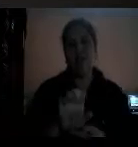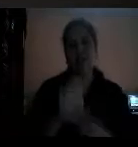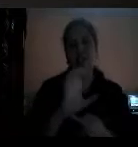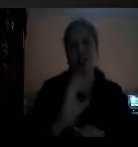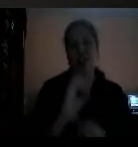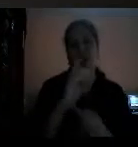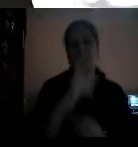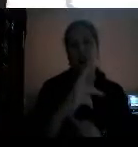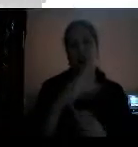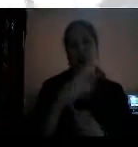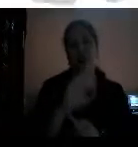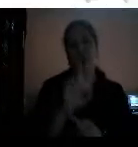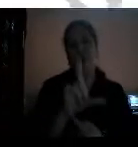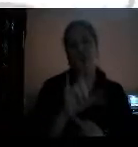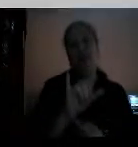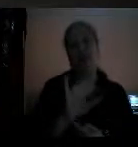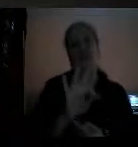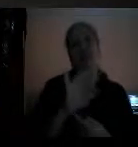teóricos? Bora, bora, bora?